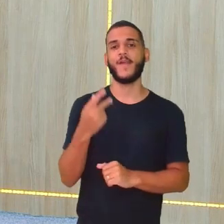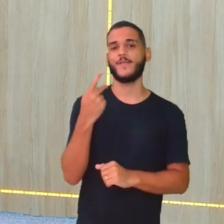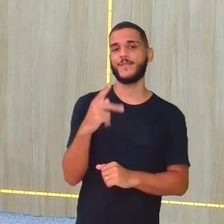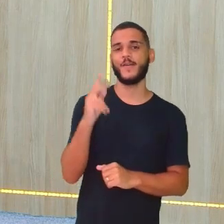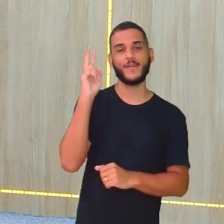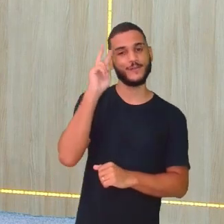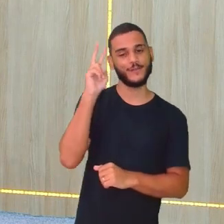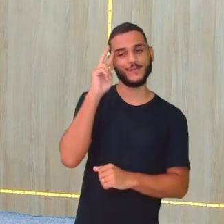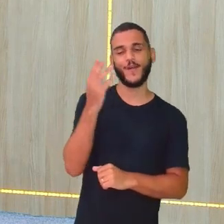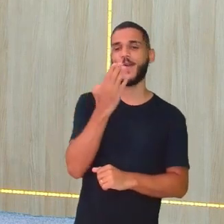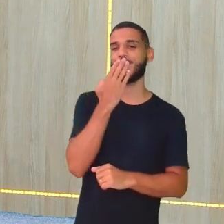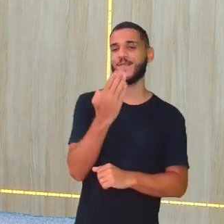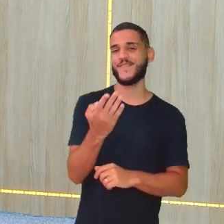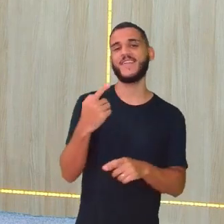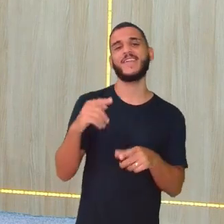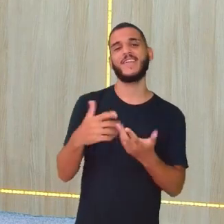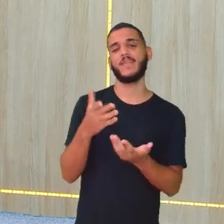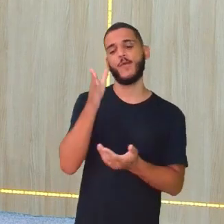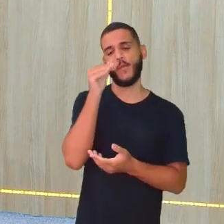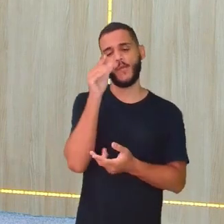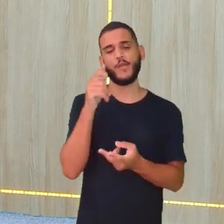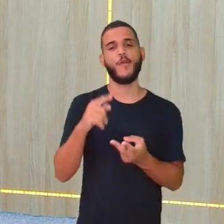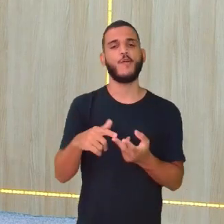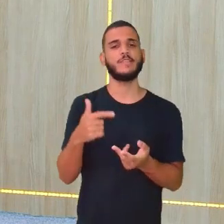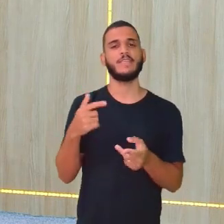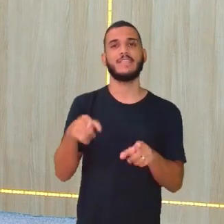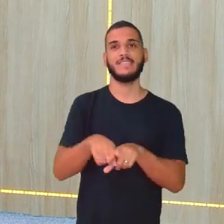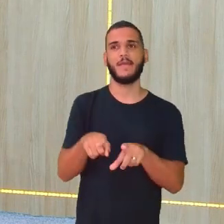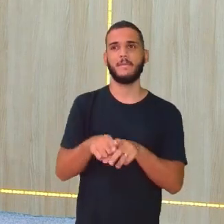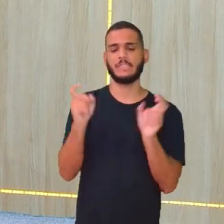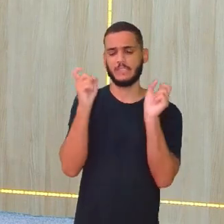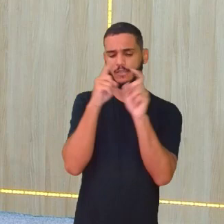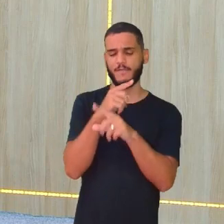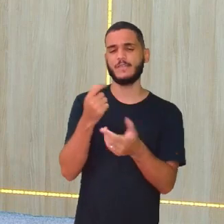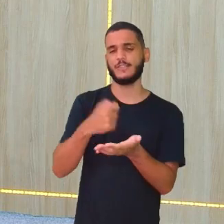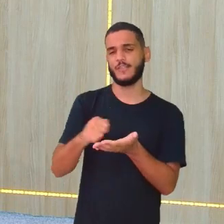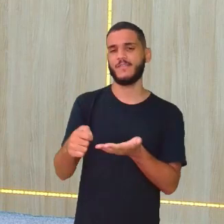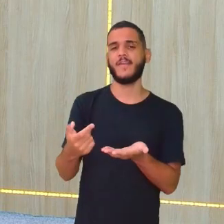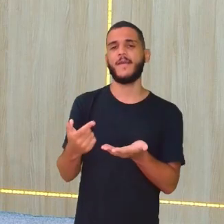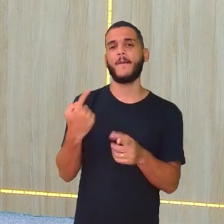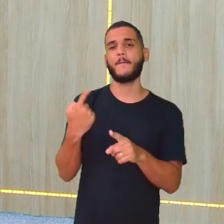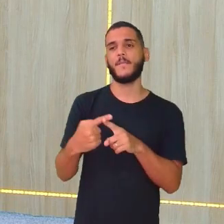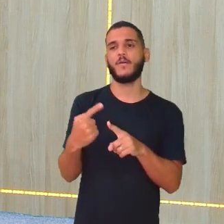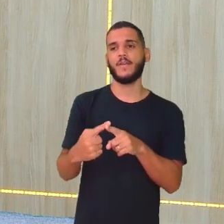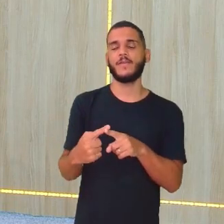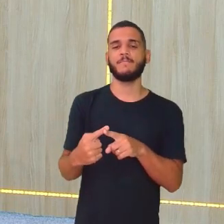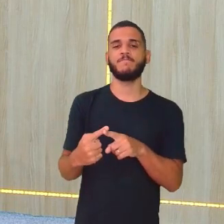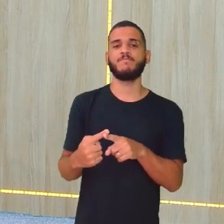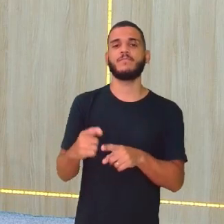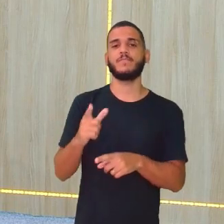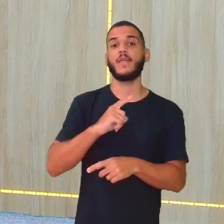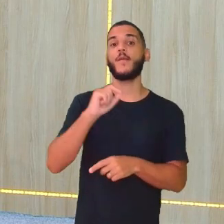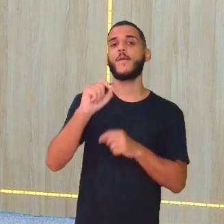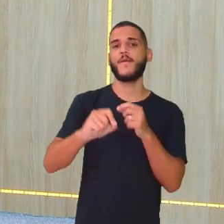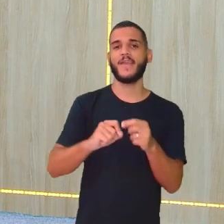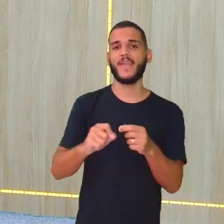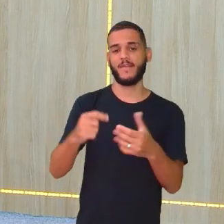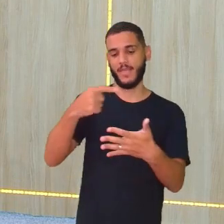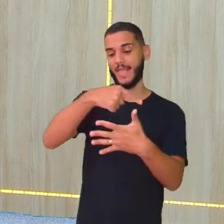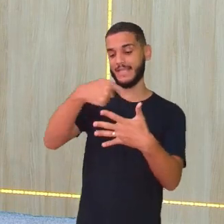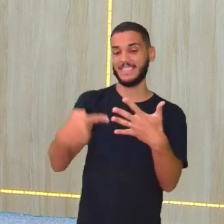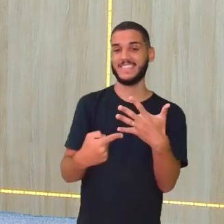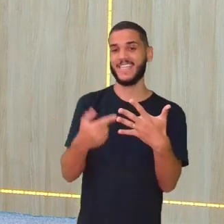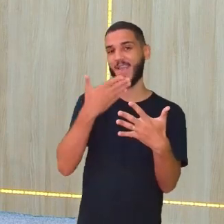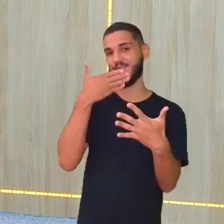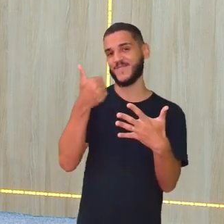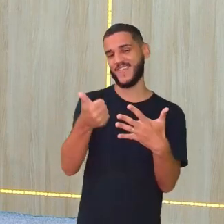ou a mais curiosa, ou a que deu mais trabalho, aquela que marca, assim, se você disser. Porque, assim, se prepare, porque também vai ter um top 5. Porque aí